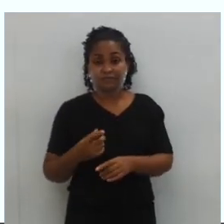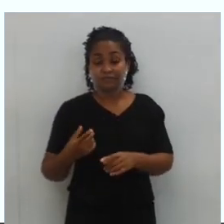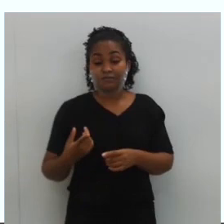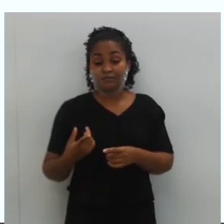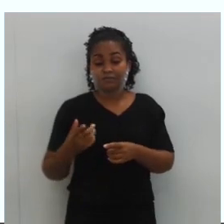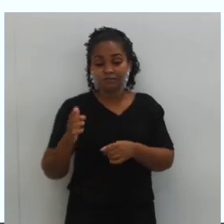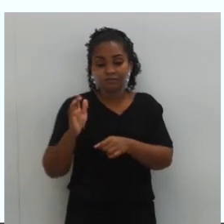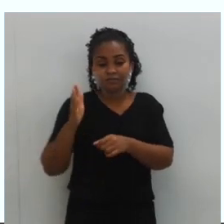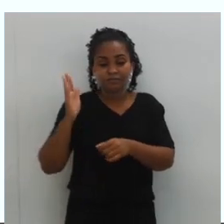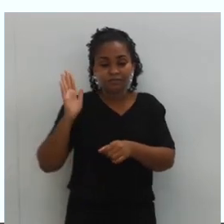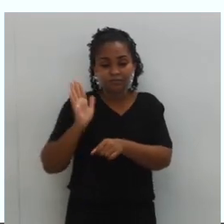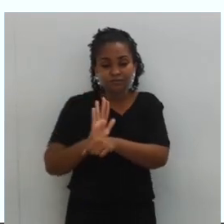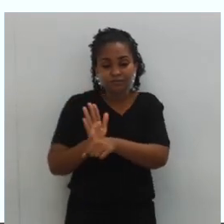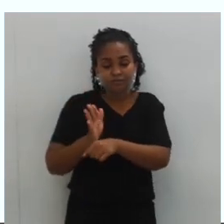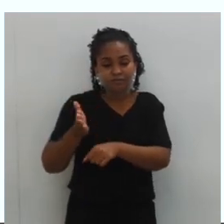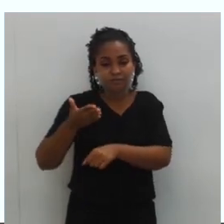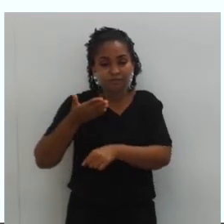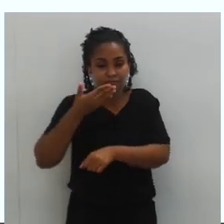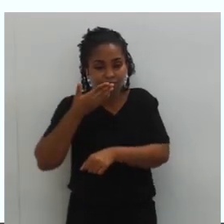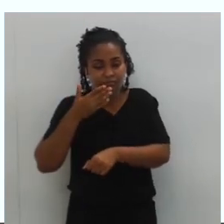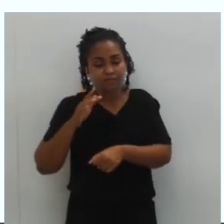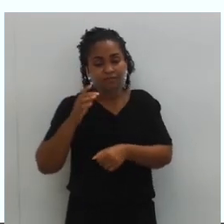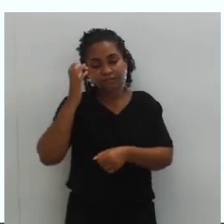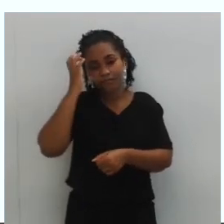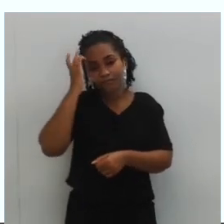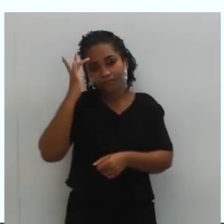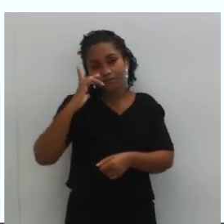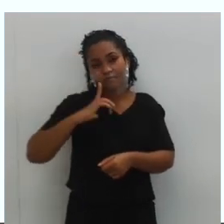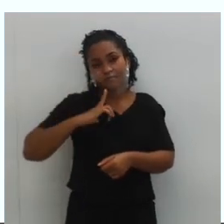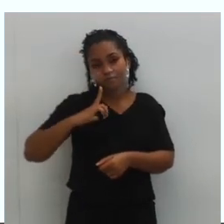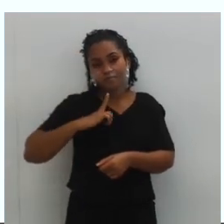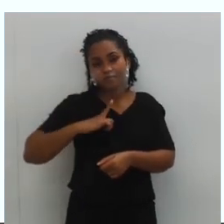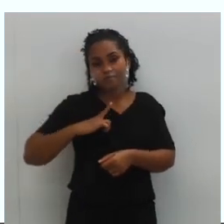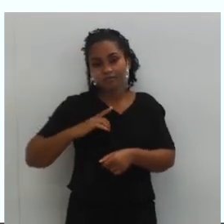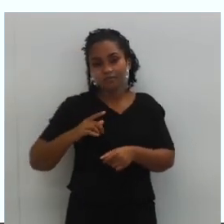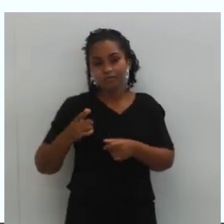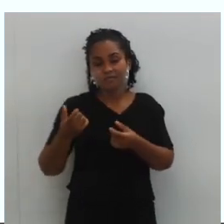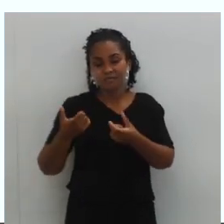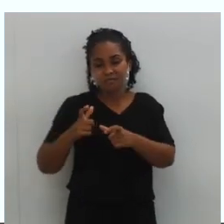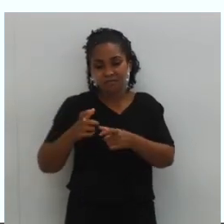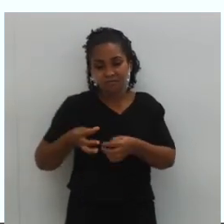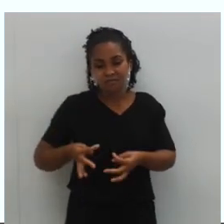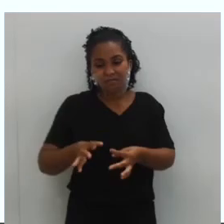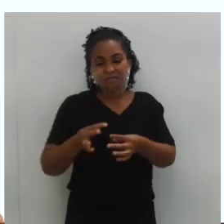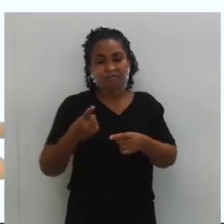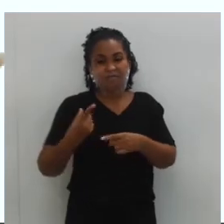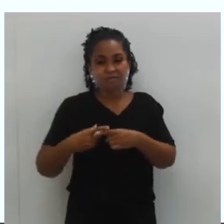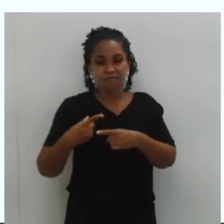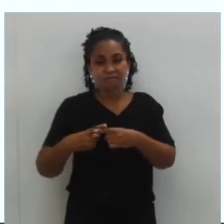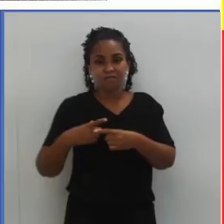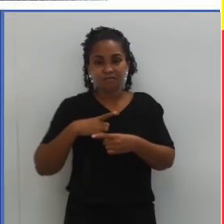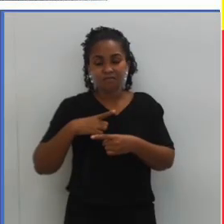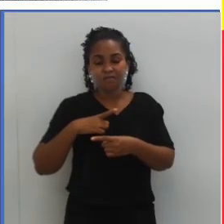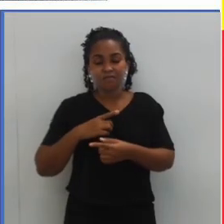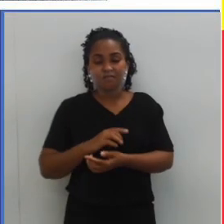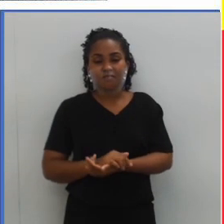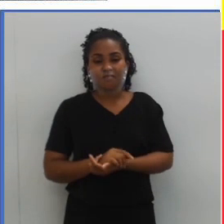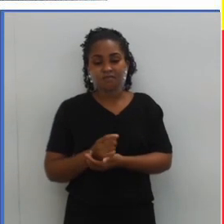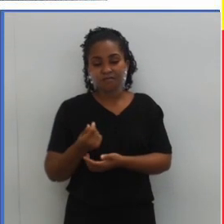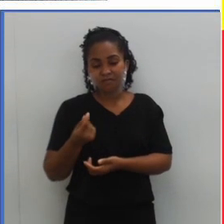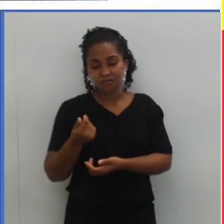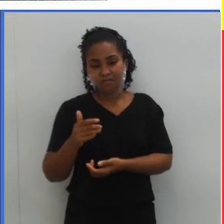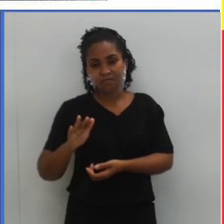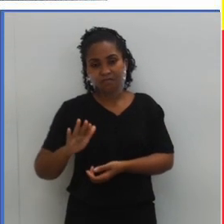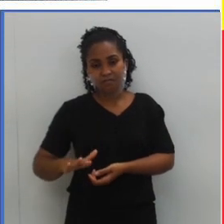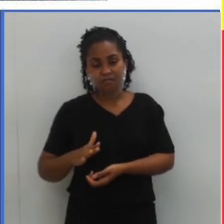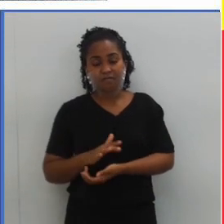mais fácil de se fazer, né, exigia menos tecnologia e também por ter um custo menor.